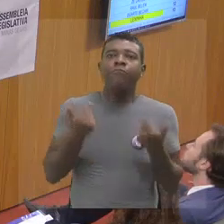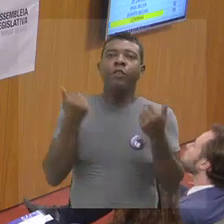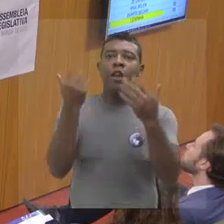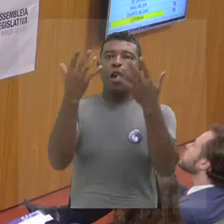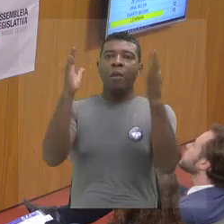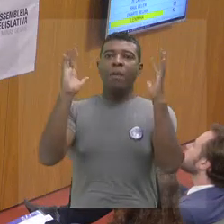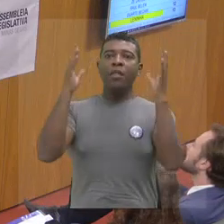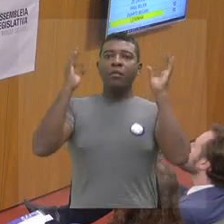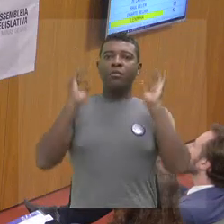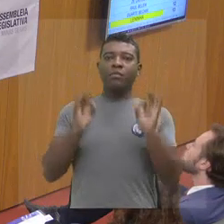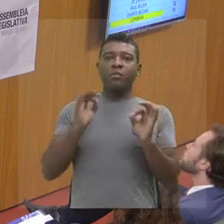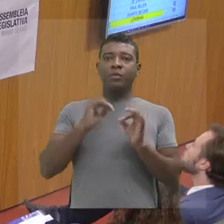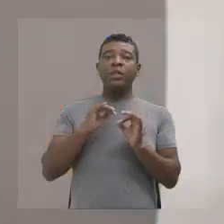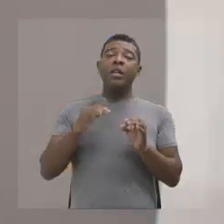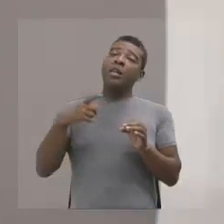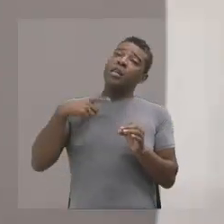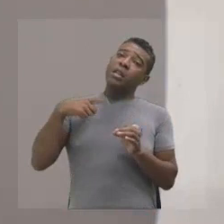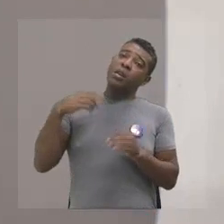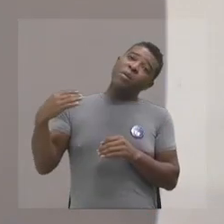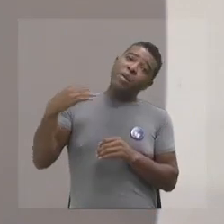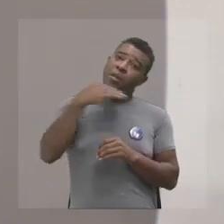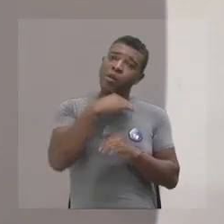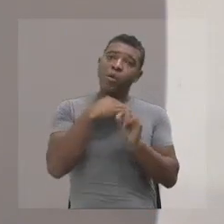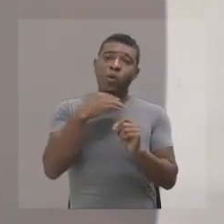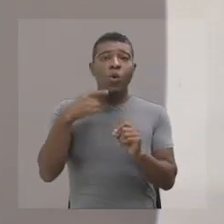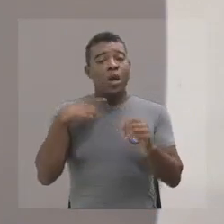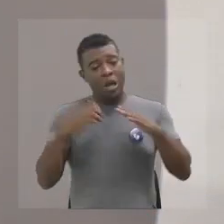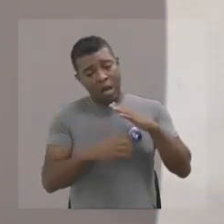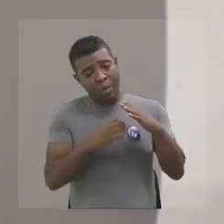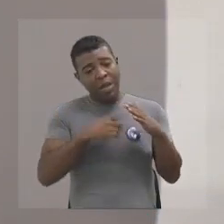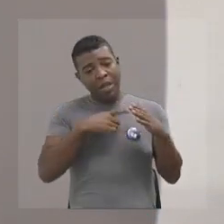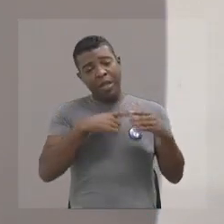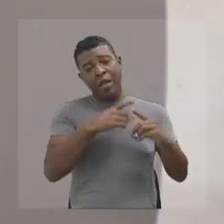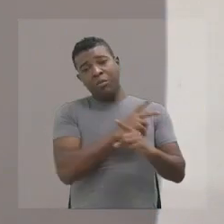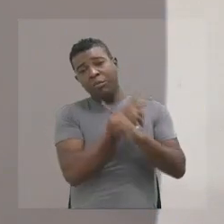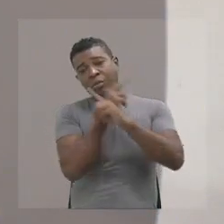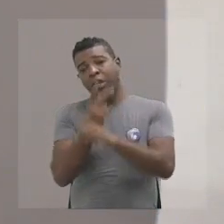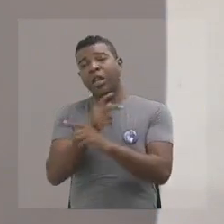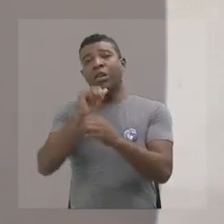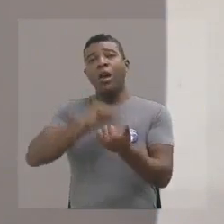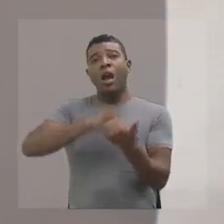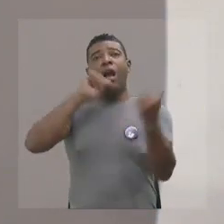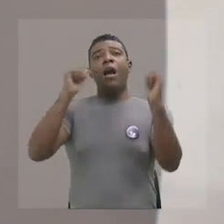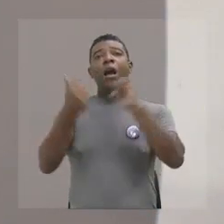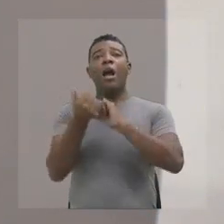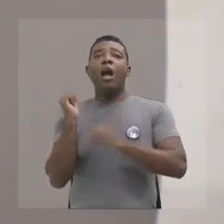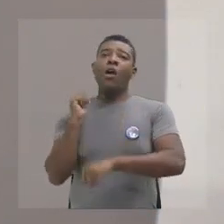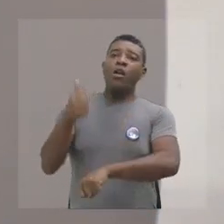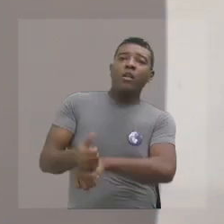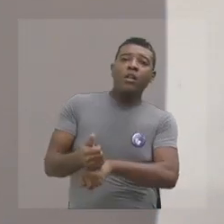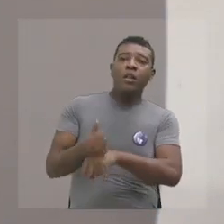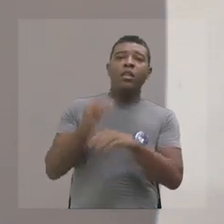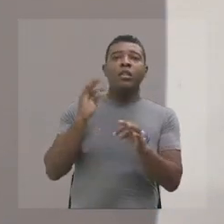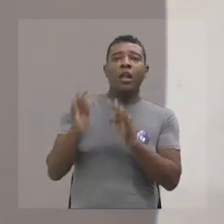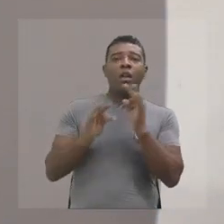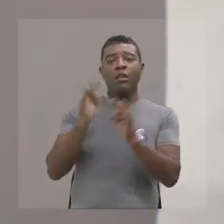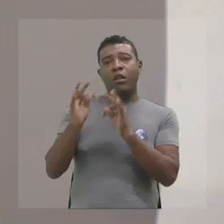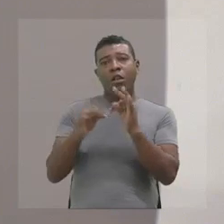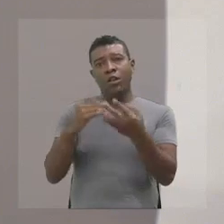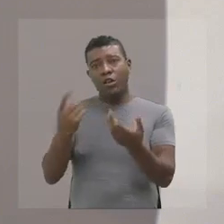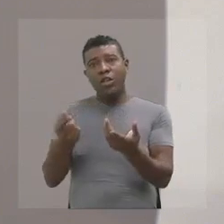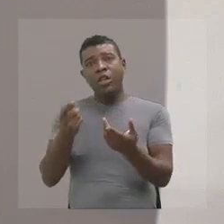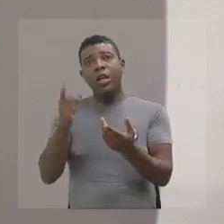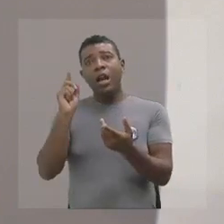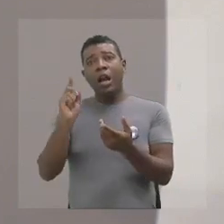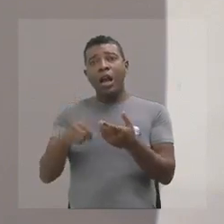que algumas empresas é tem buscado nessas alternativas tecnológicas a questão de barragens é uma questão muito crítica no estado